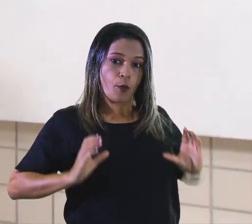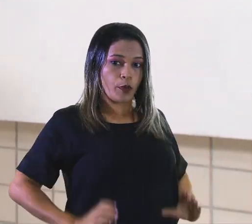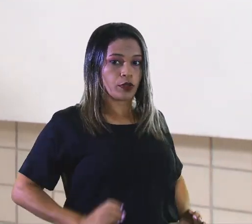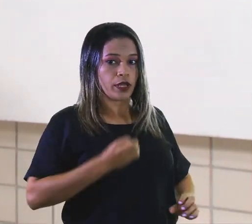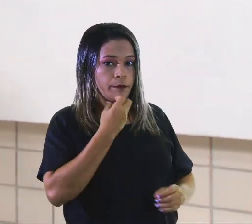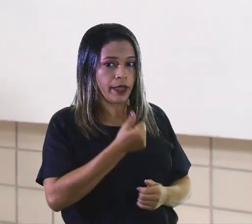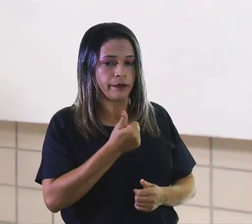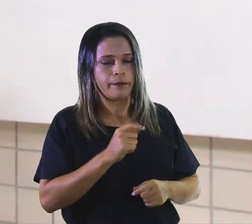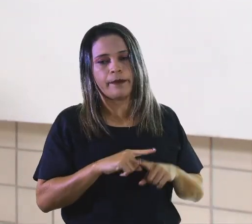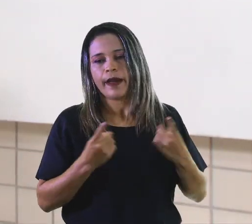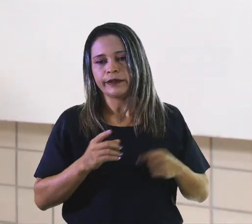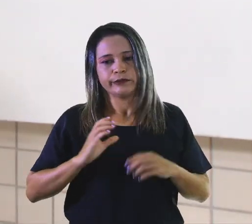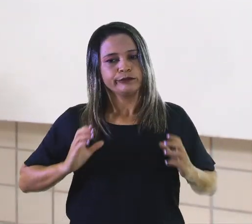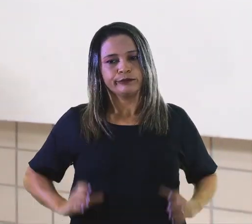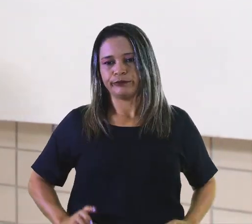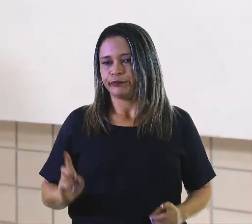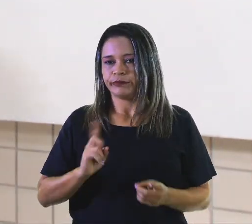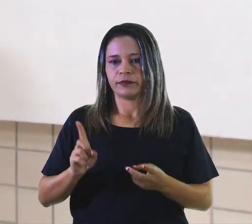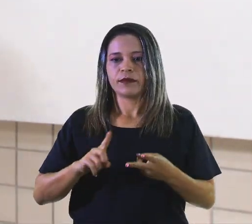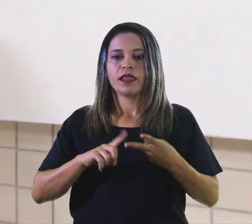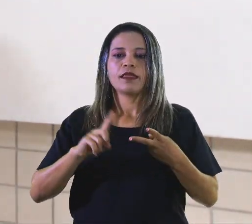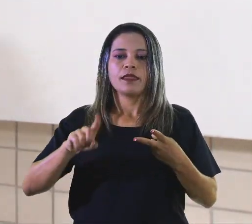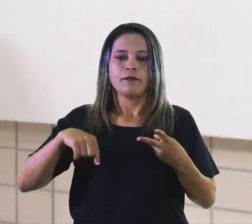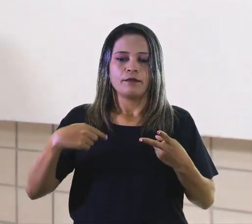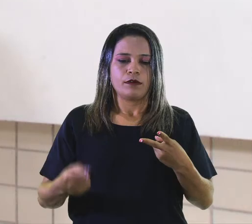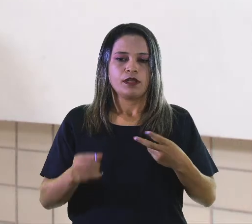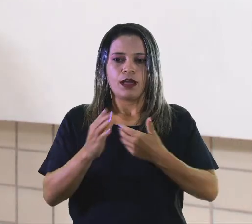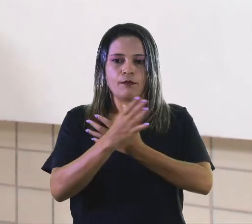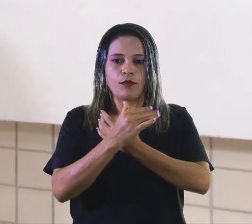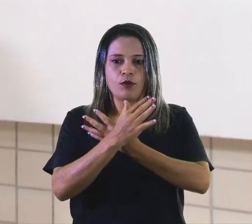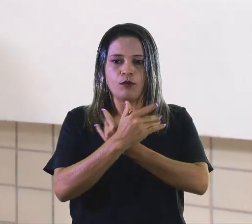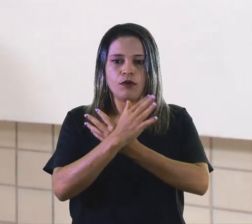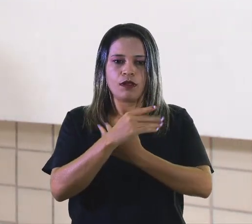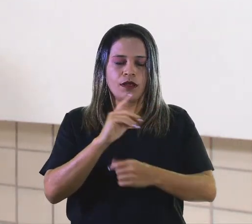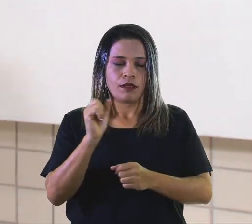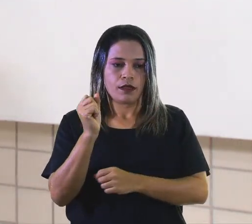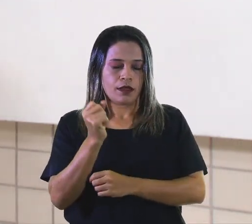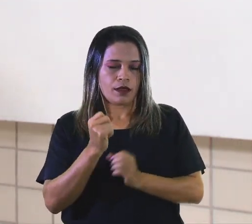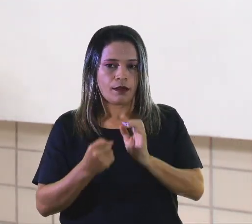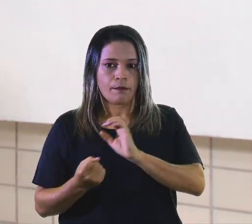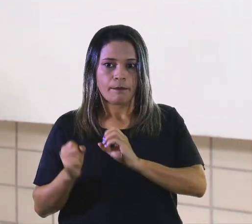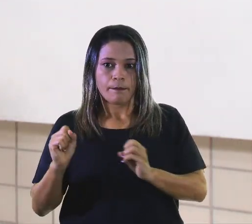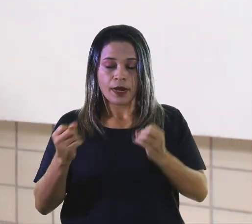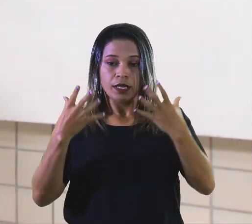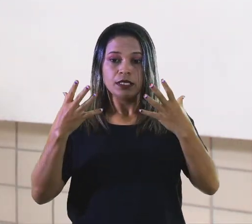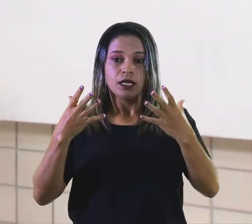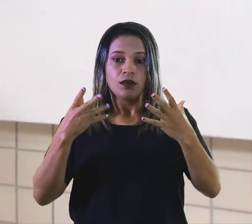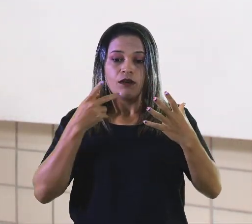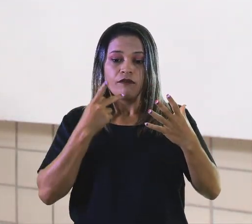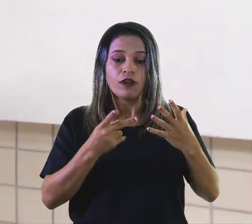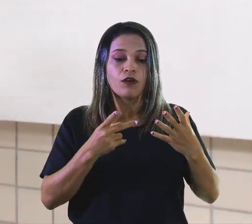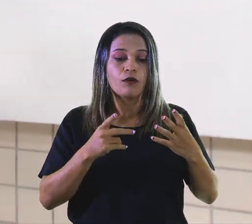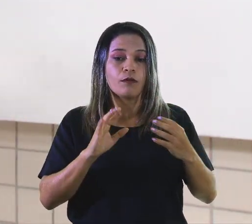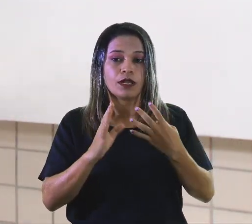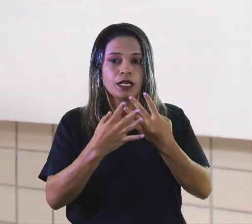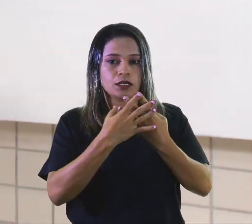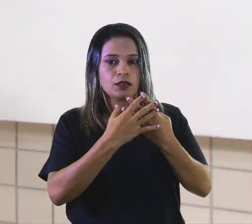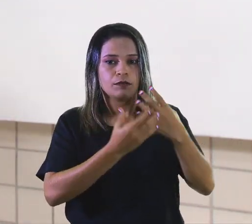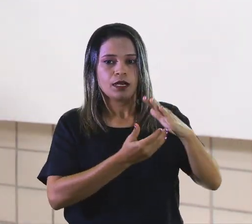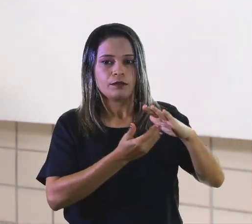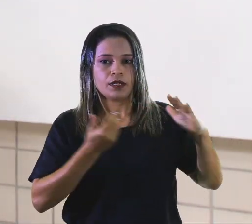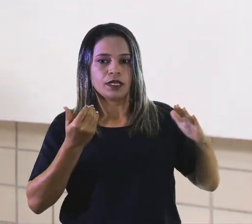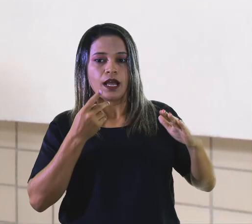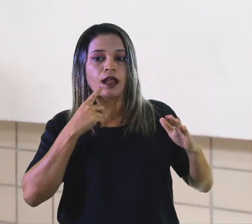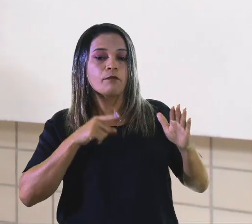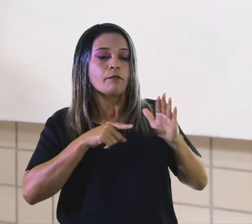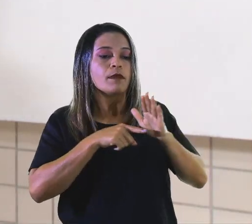borboleta mágica apareceu para salvar ele, que ele estava preso lá na jaula, o que aconteceu? Ele mentiu, né? Uma simples perguntinha